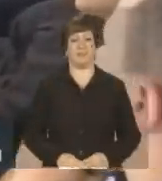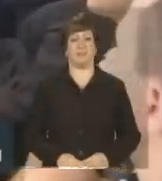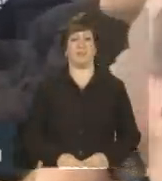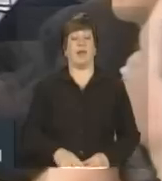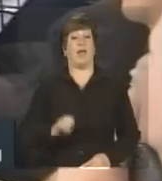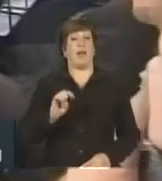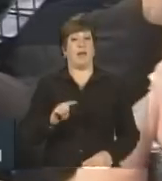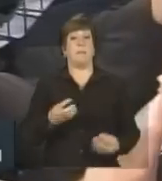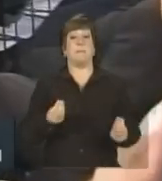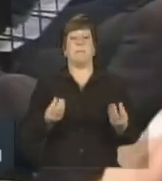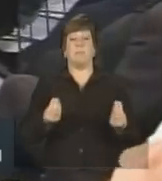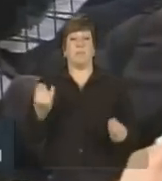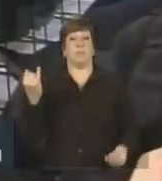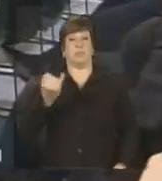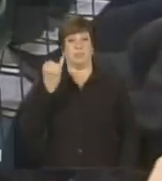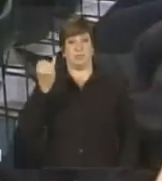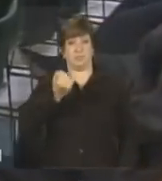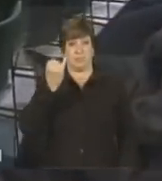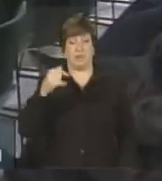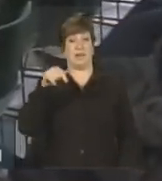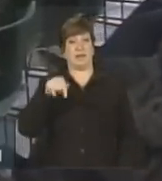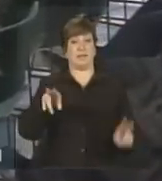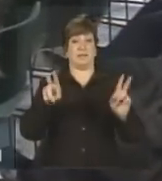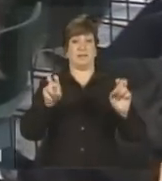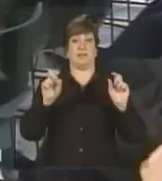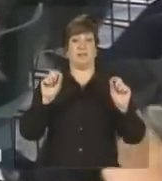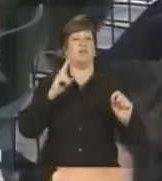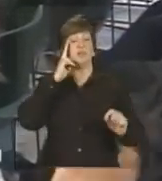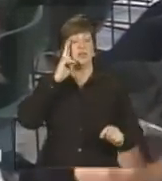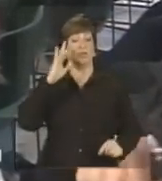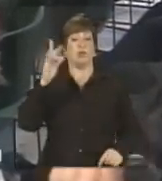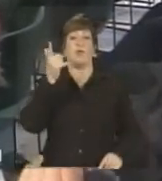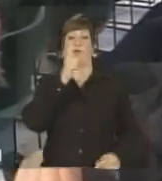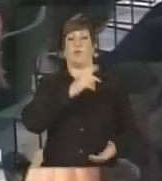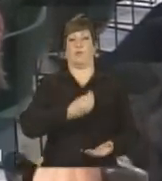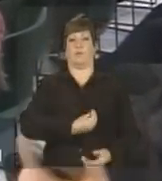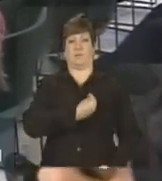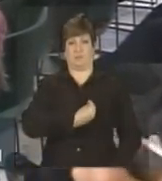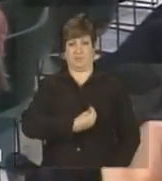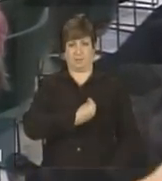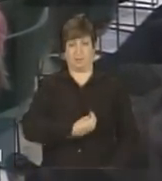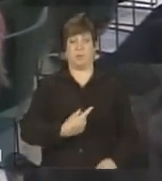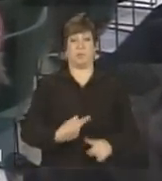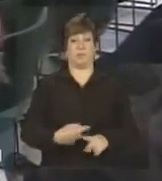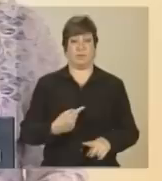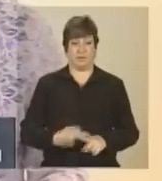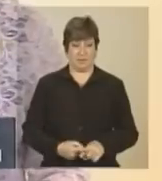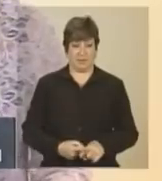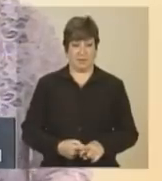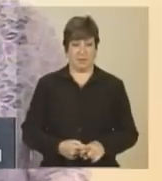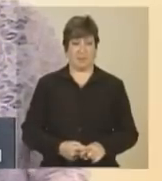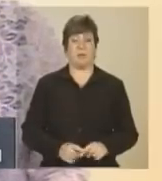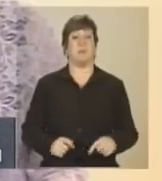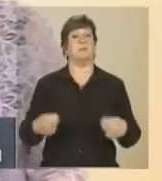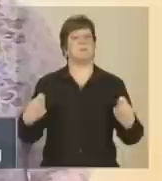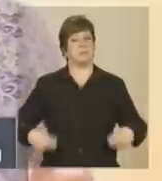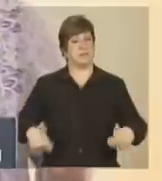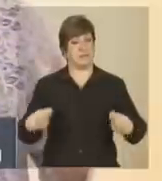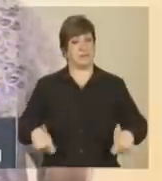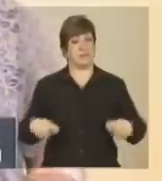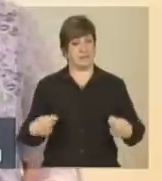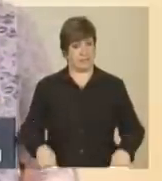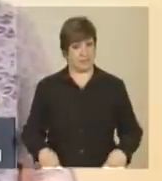é muito importante essa questão do sonho realizado, porque foi preciso